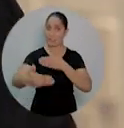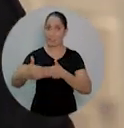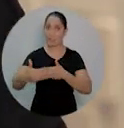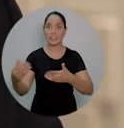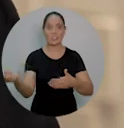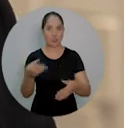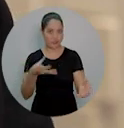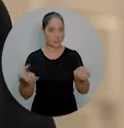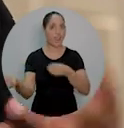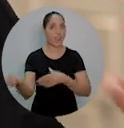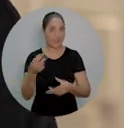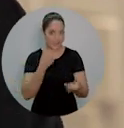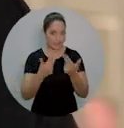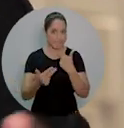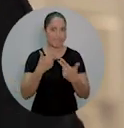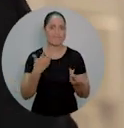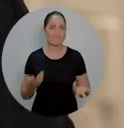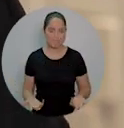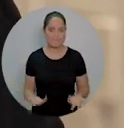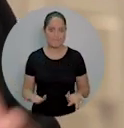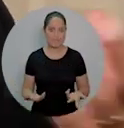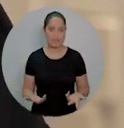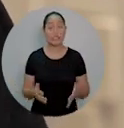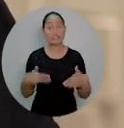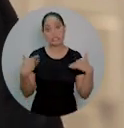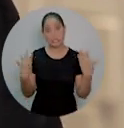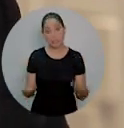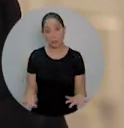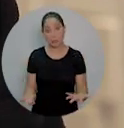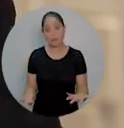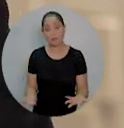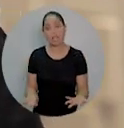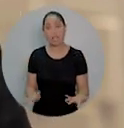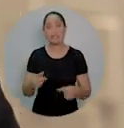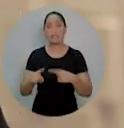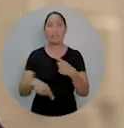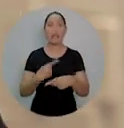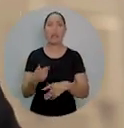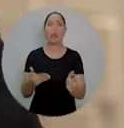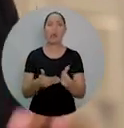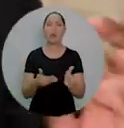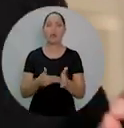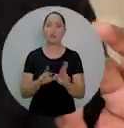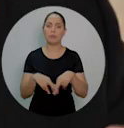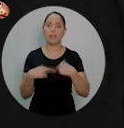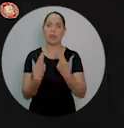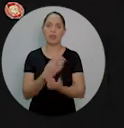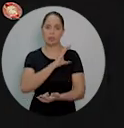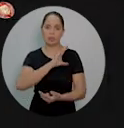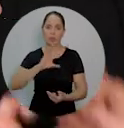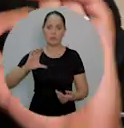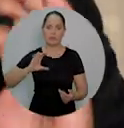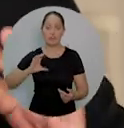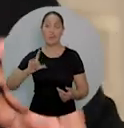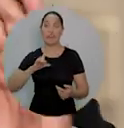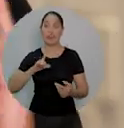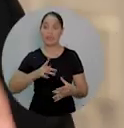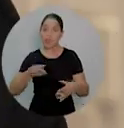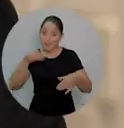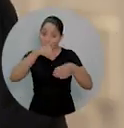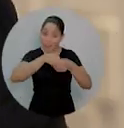das inovações. E nessa linha de pensamento, decidiu-se, na última reunião da nossa comissão, criar um grupo de trabalho para